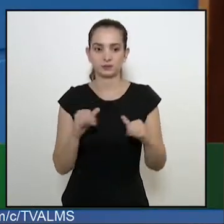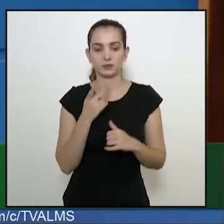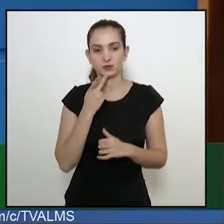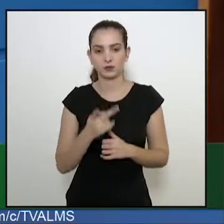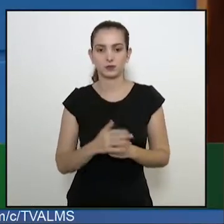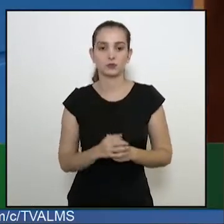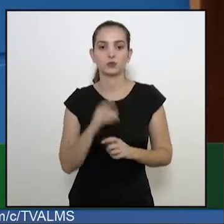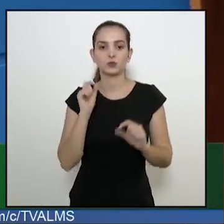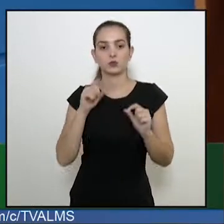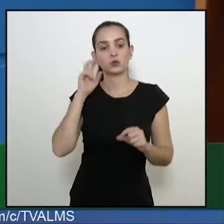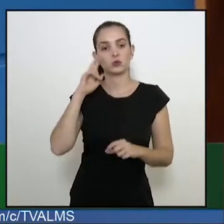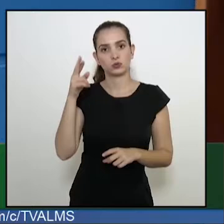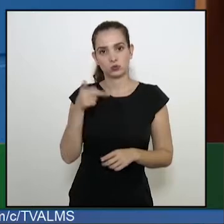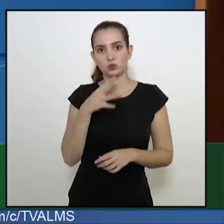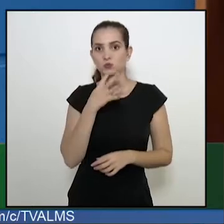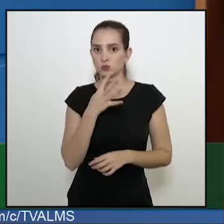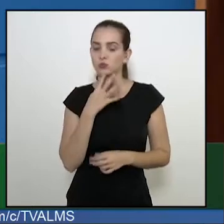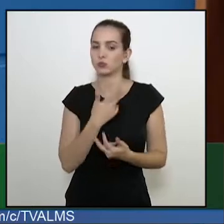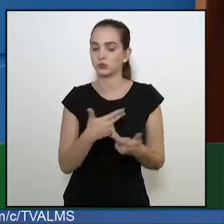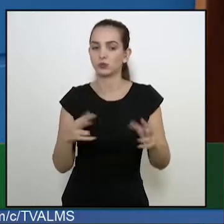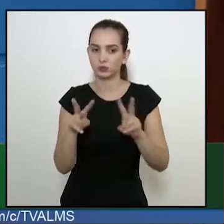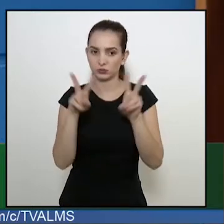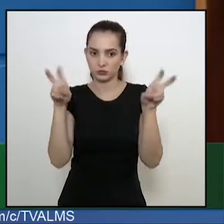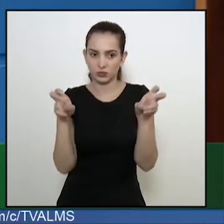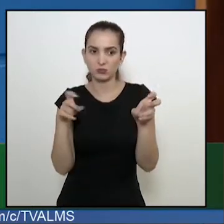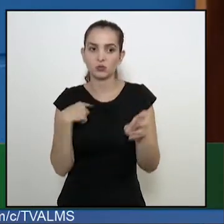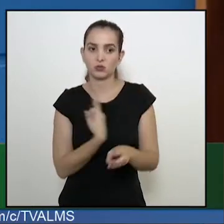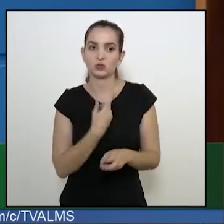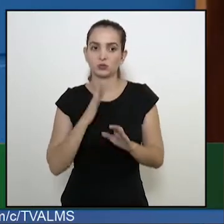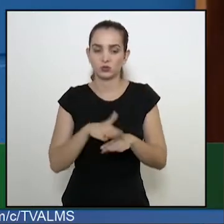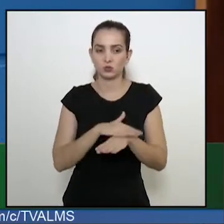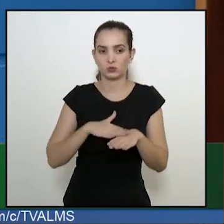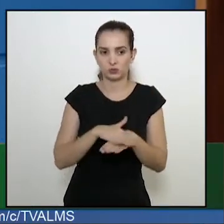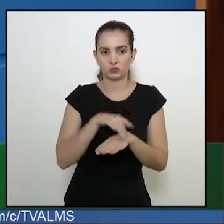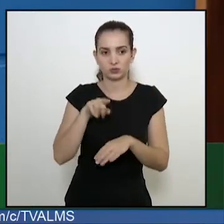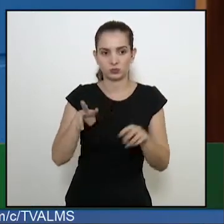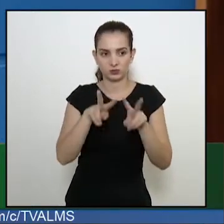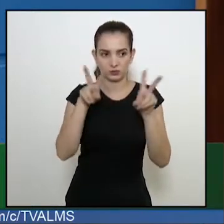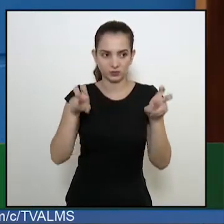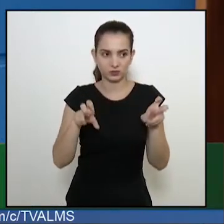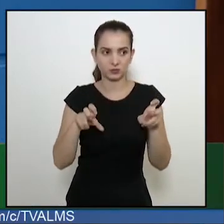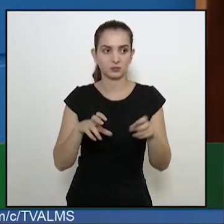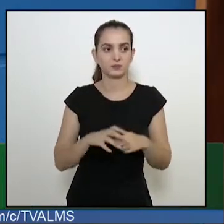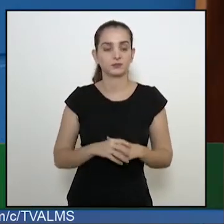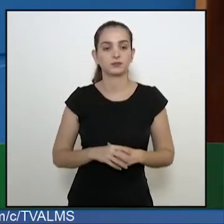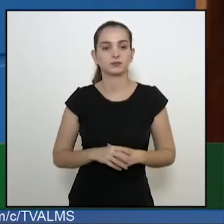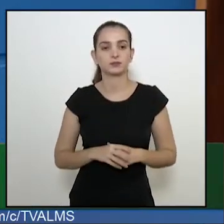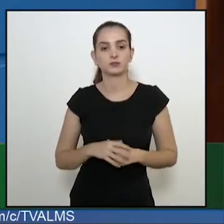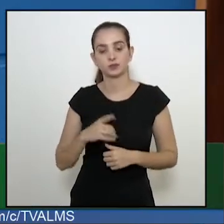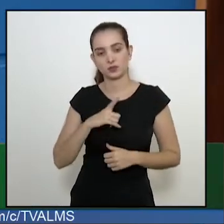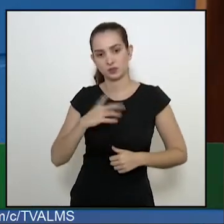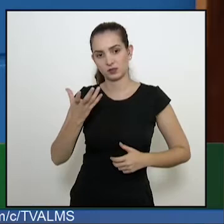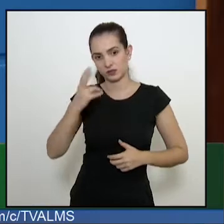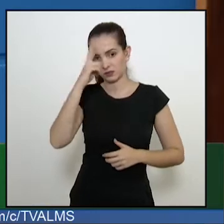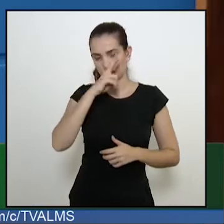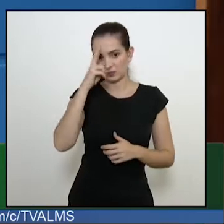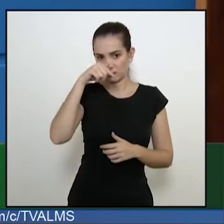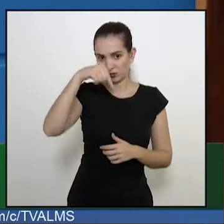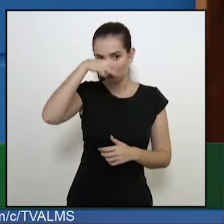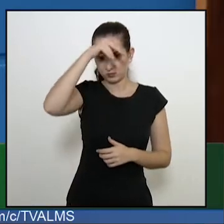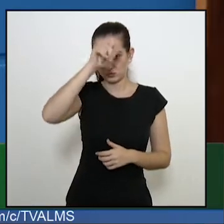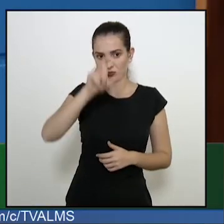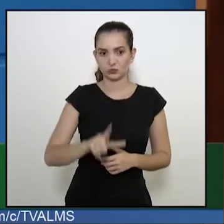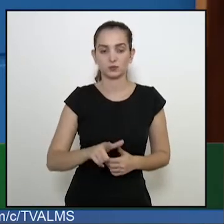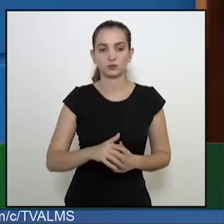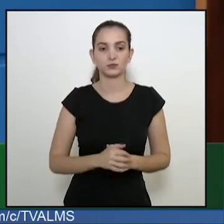porque Vossa Excelência tem conhecimento de causa e a gente já tinha conversado sobre esse tema. Mas nós queremos lembrar aqui também, no Mato Grosso do